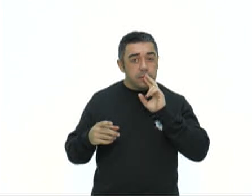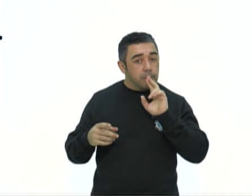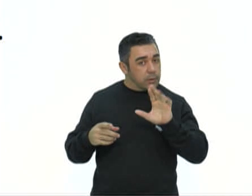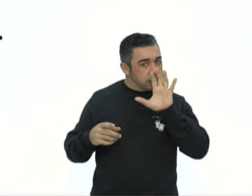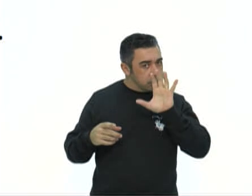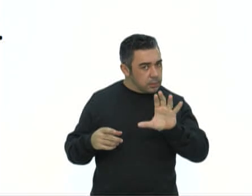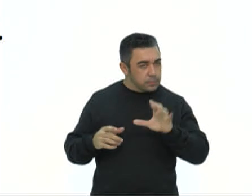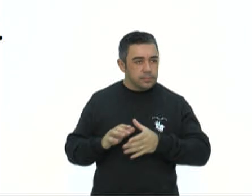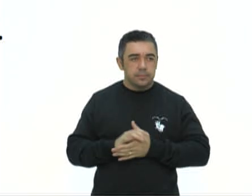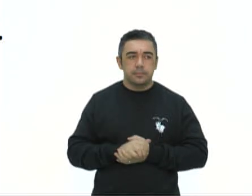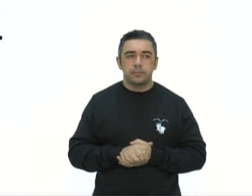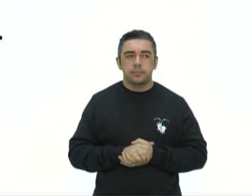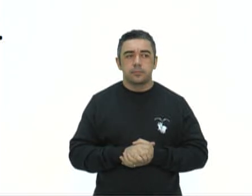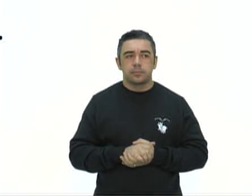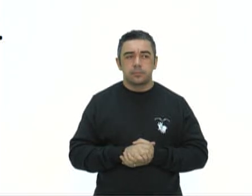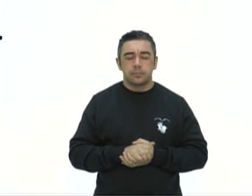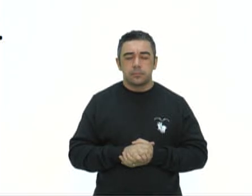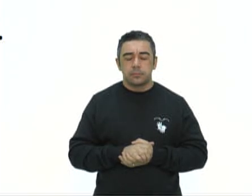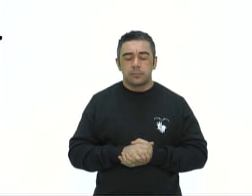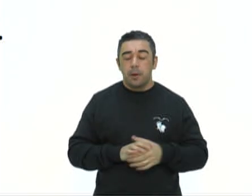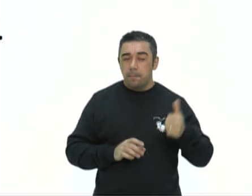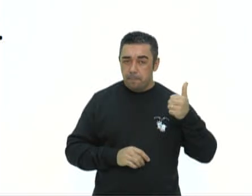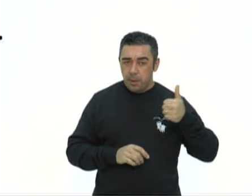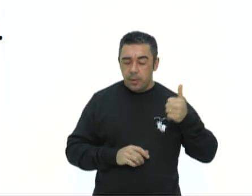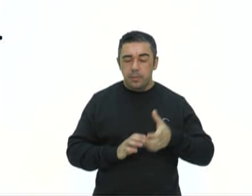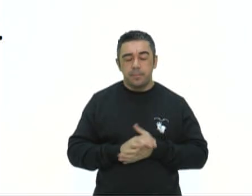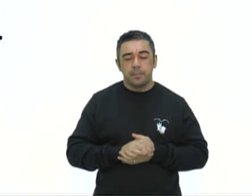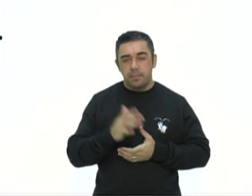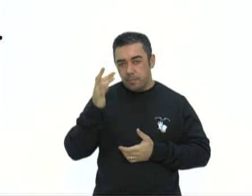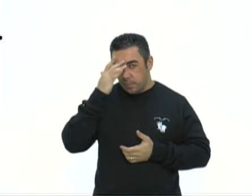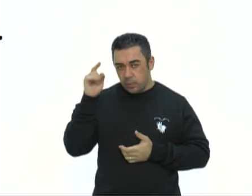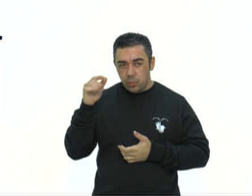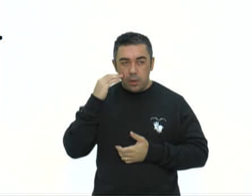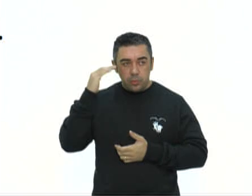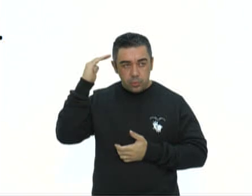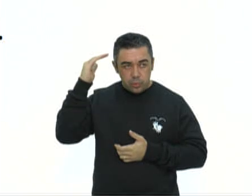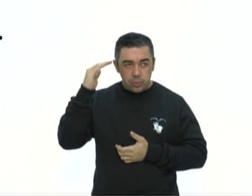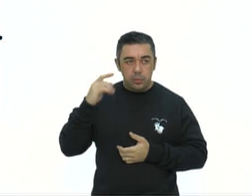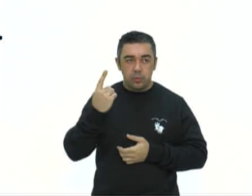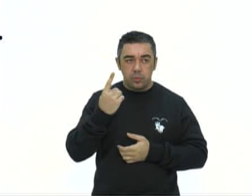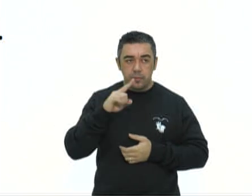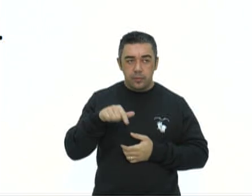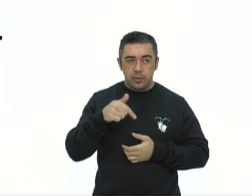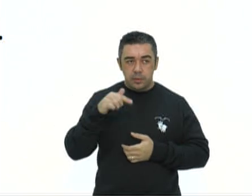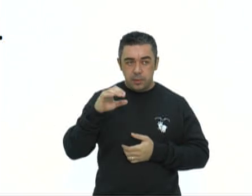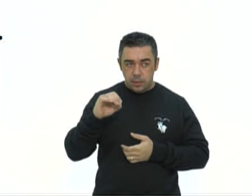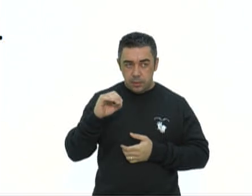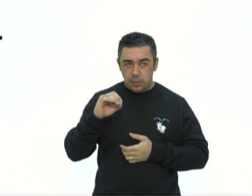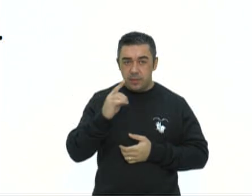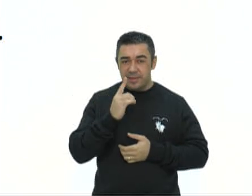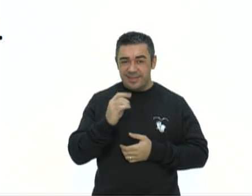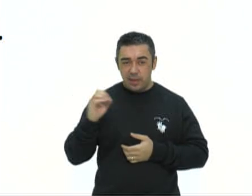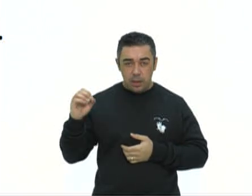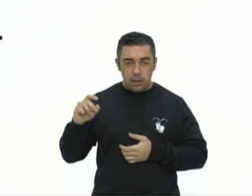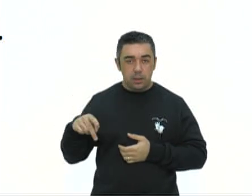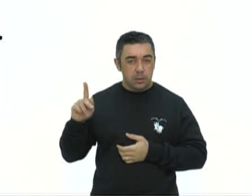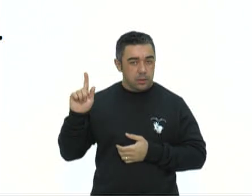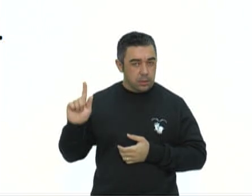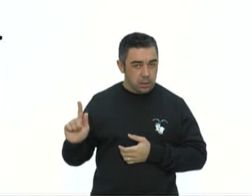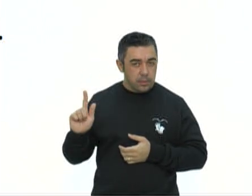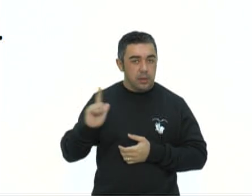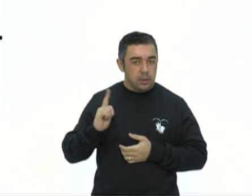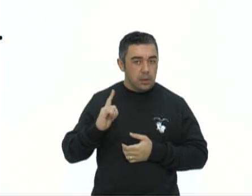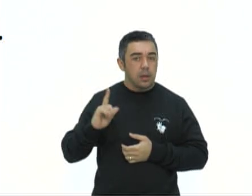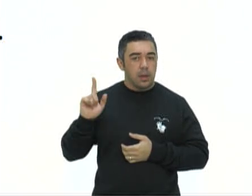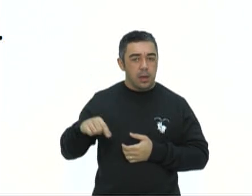seguintes afirmações. Primeira delas, o indivíduo adulto de 1,70m e 100kg apresenta